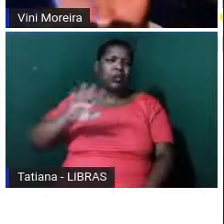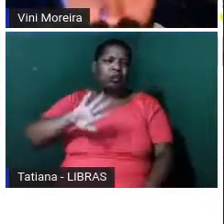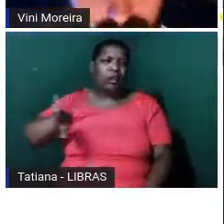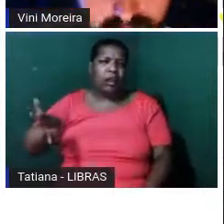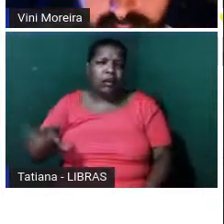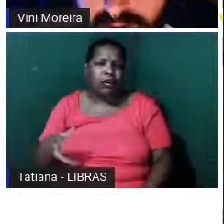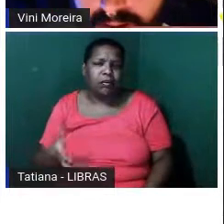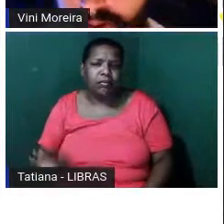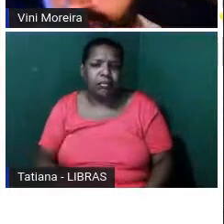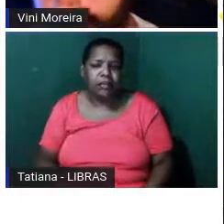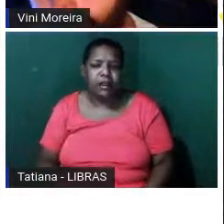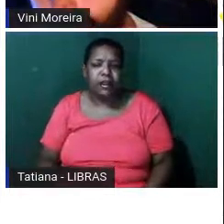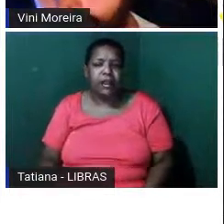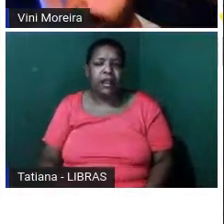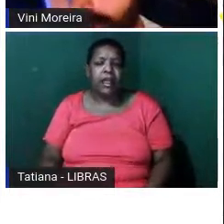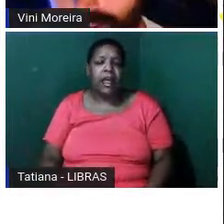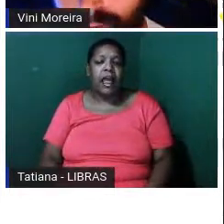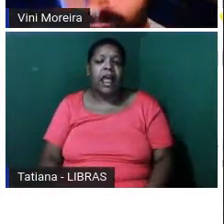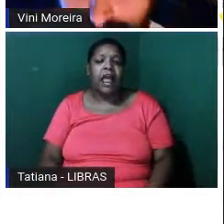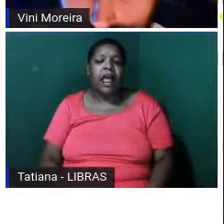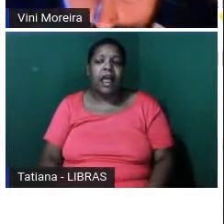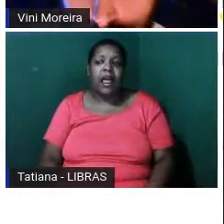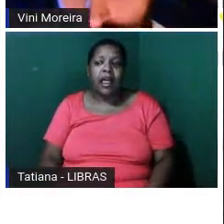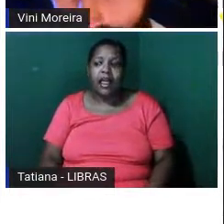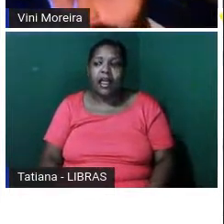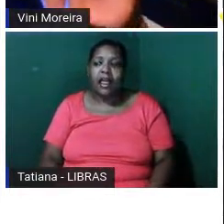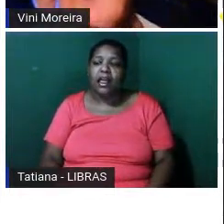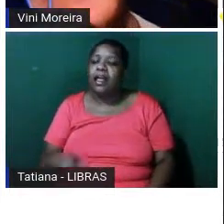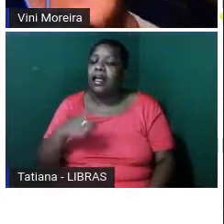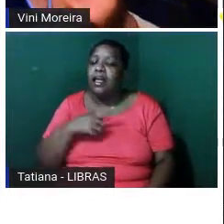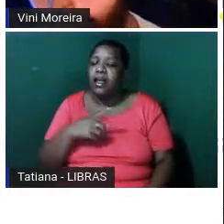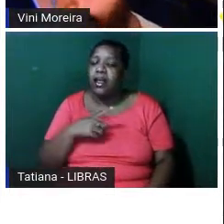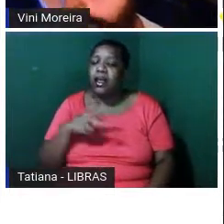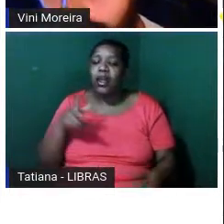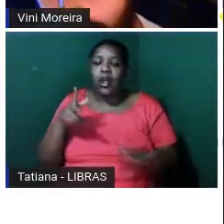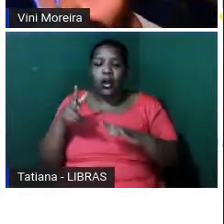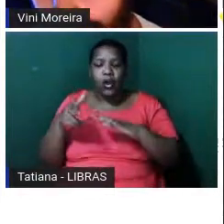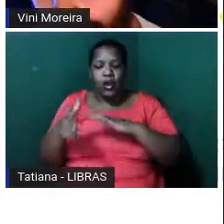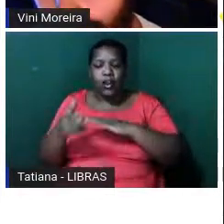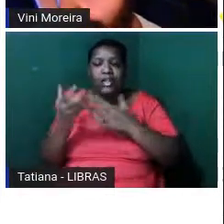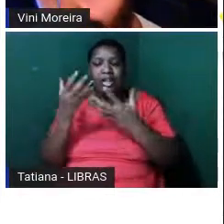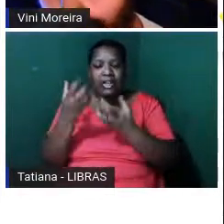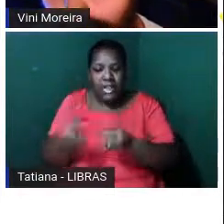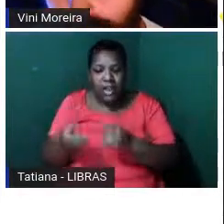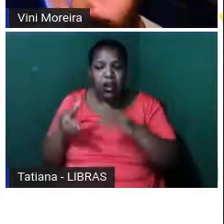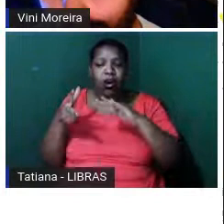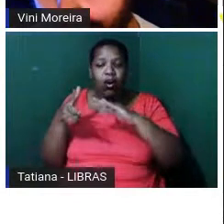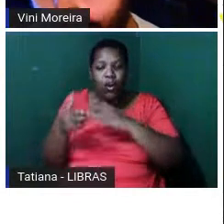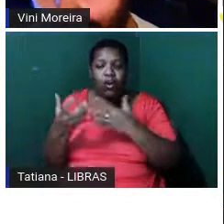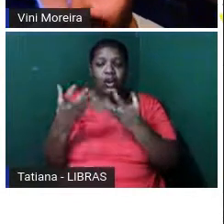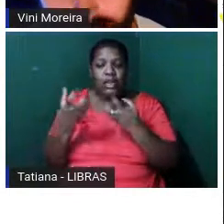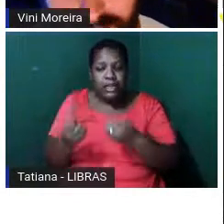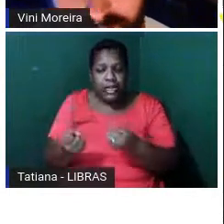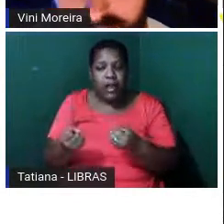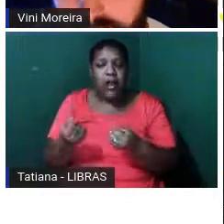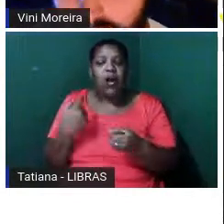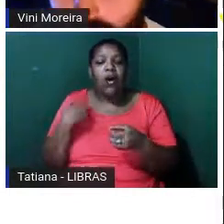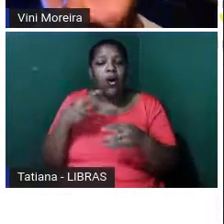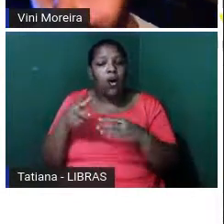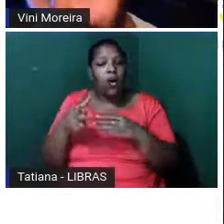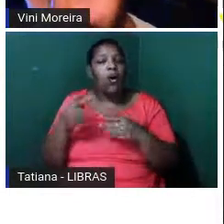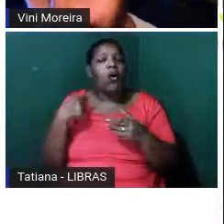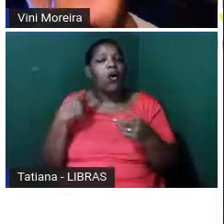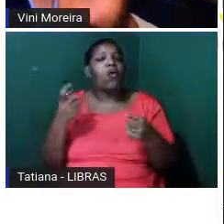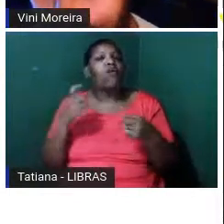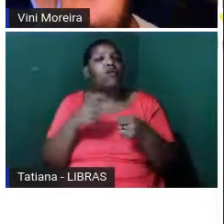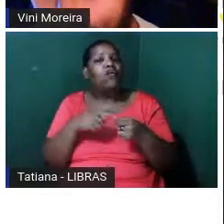quero a gente vem corte aí corte seco corta volta e